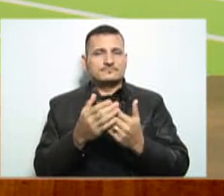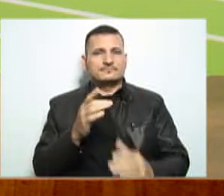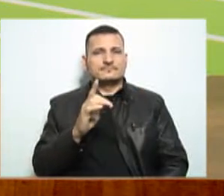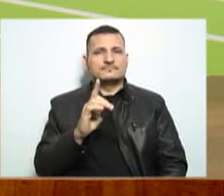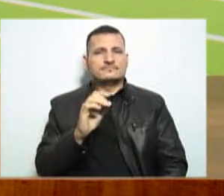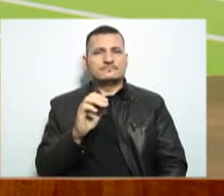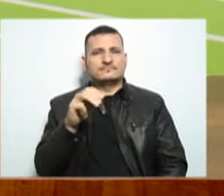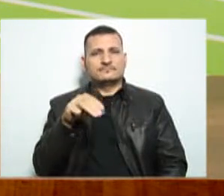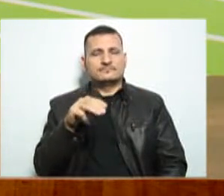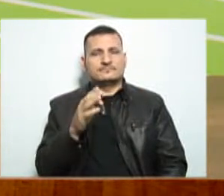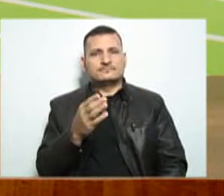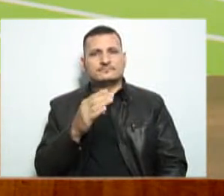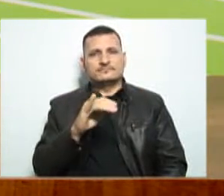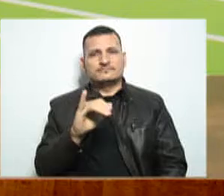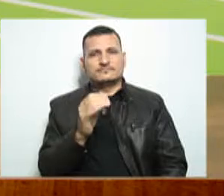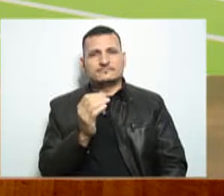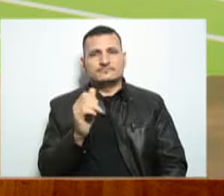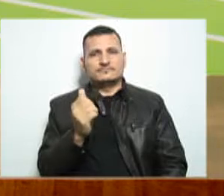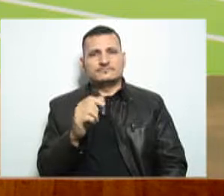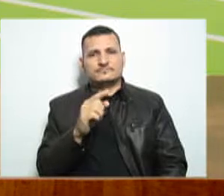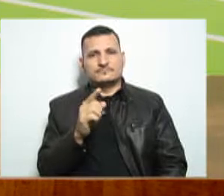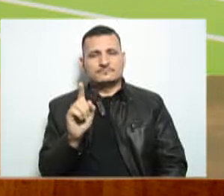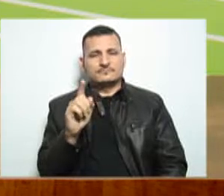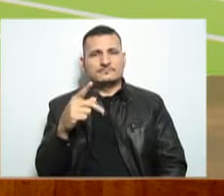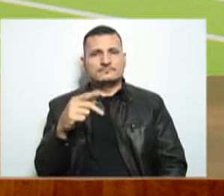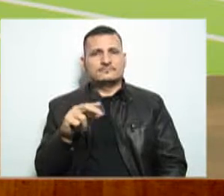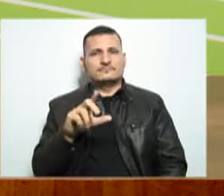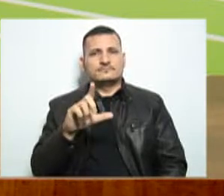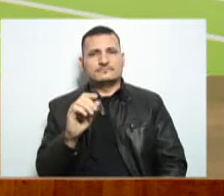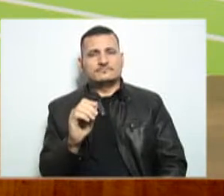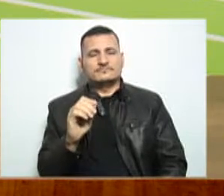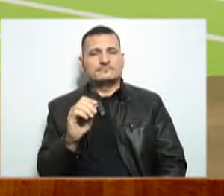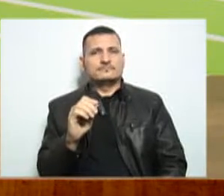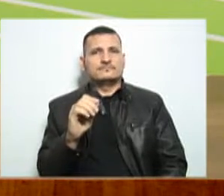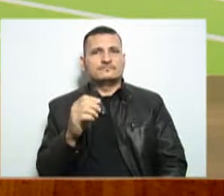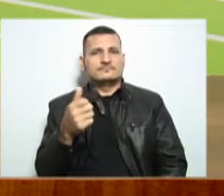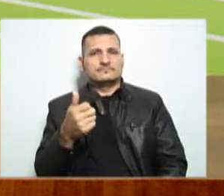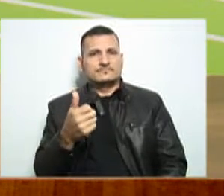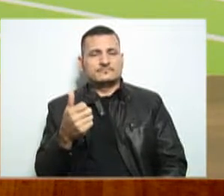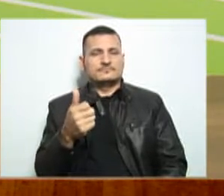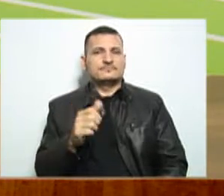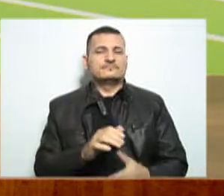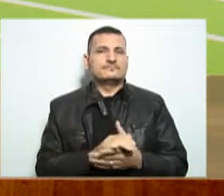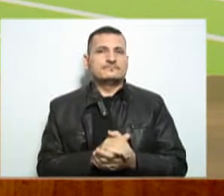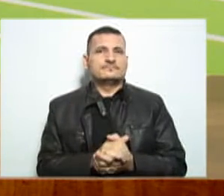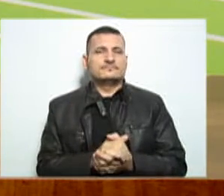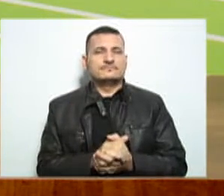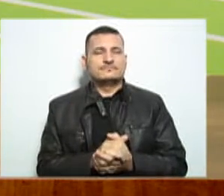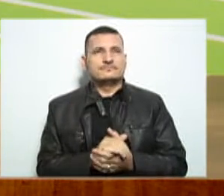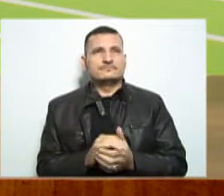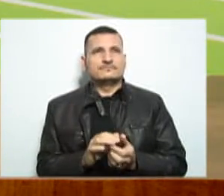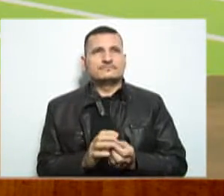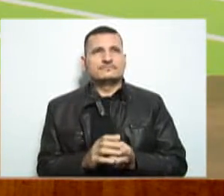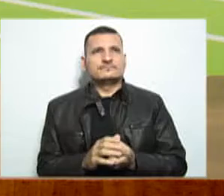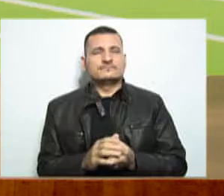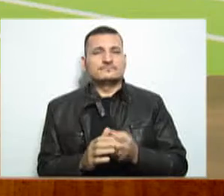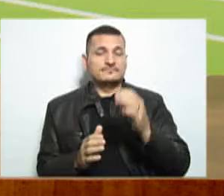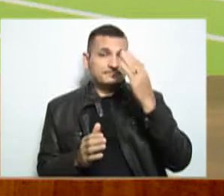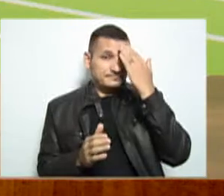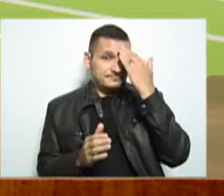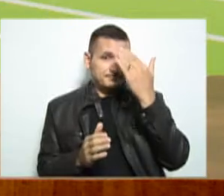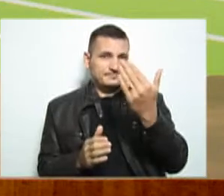João Paulo I e Vila Lobos, ok?